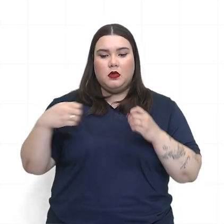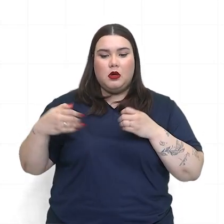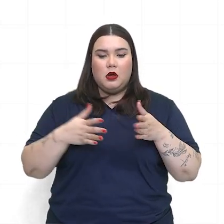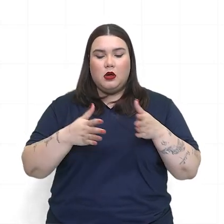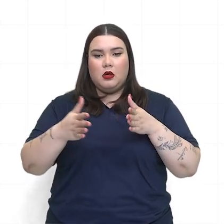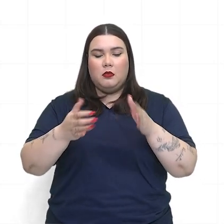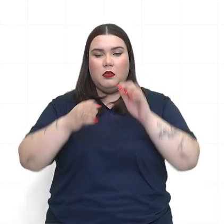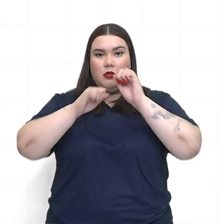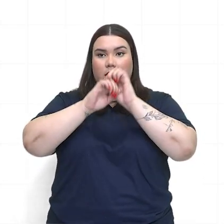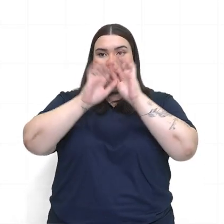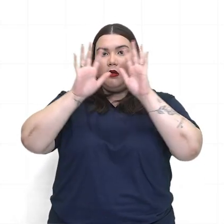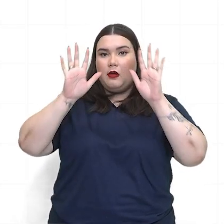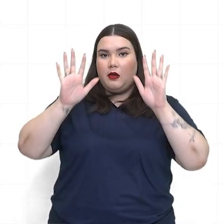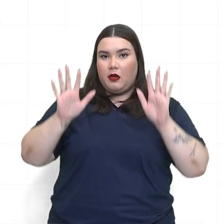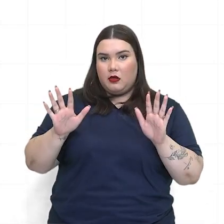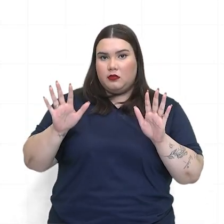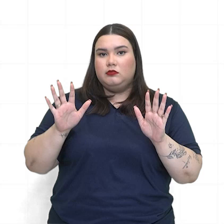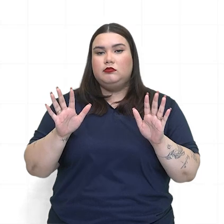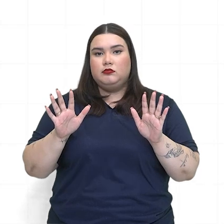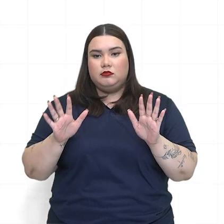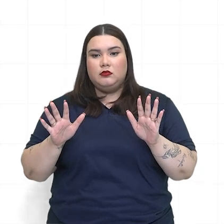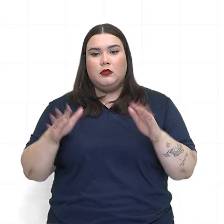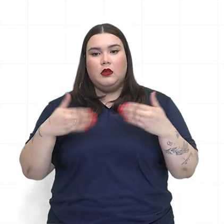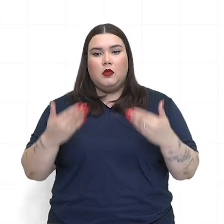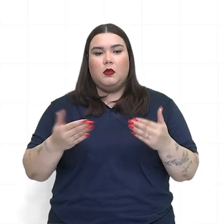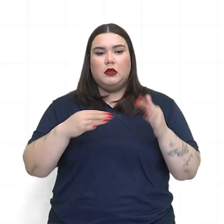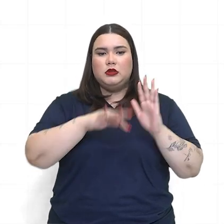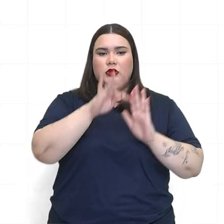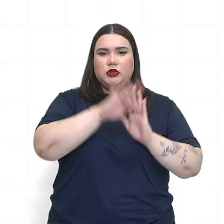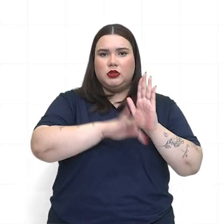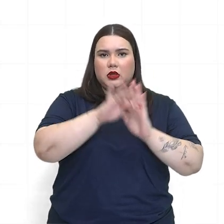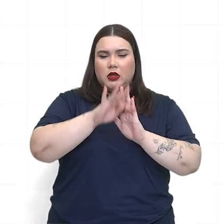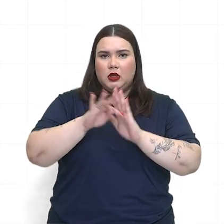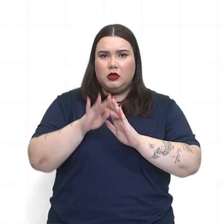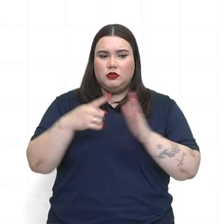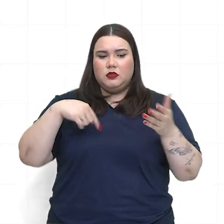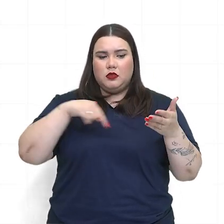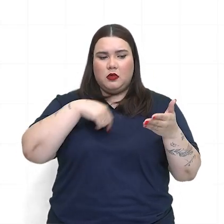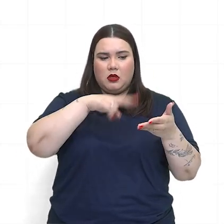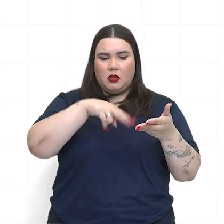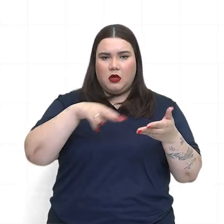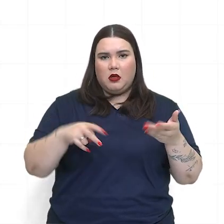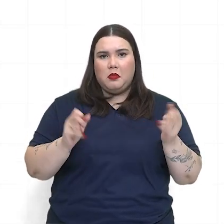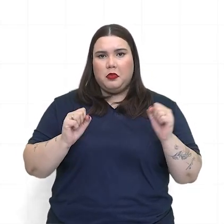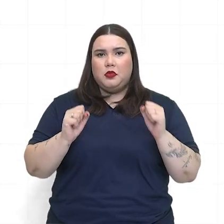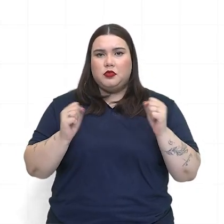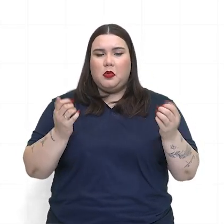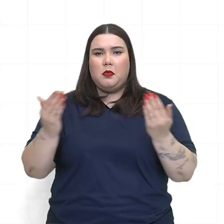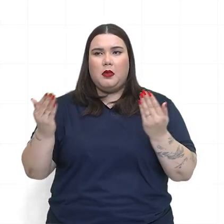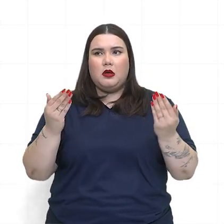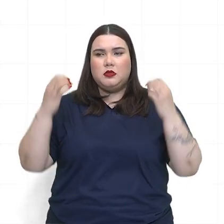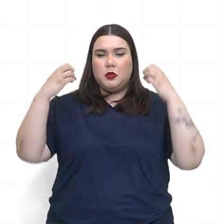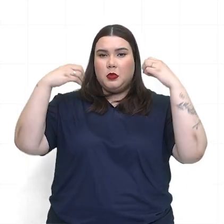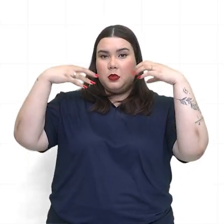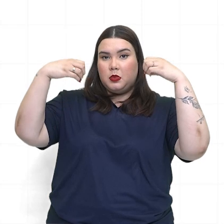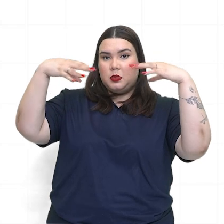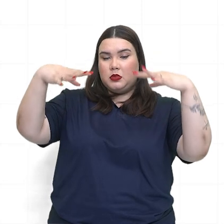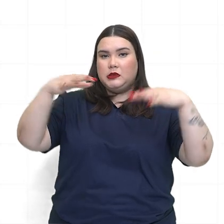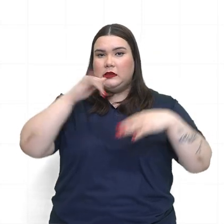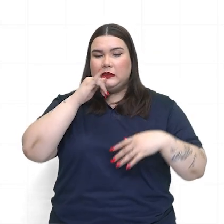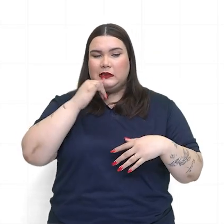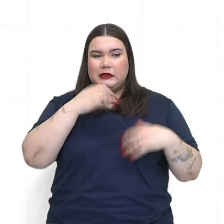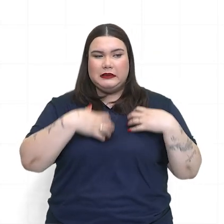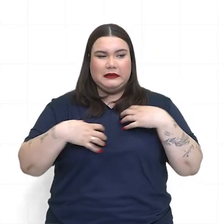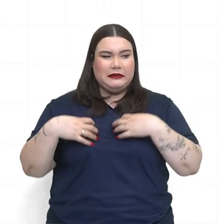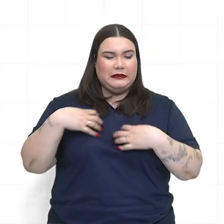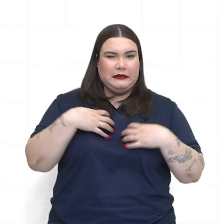caminho. No fundo, cada escrito sagrado é uma espécie de lamparina. No meio de tanto caos,